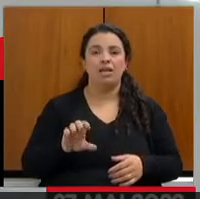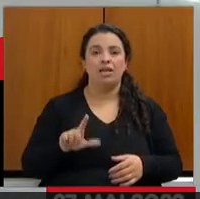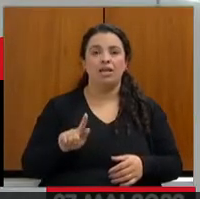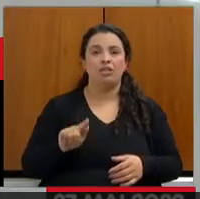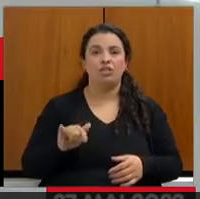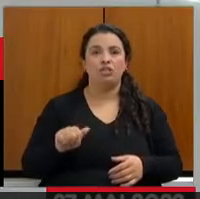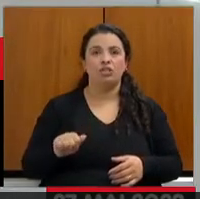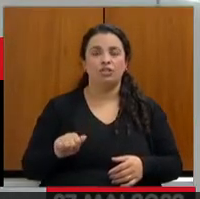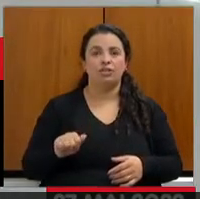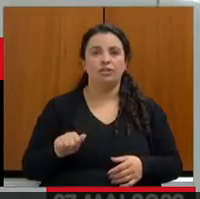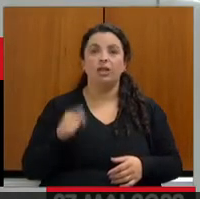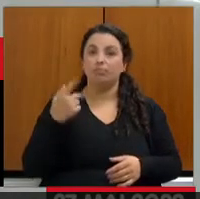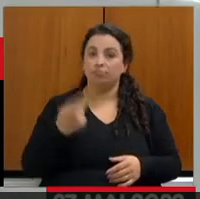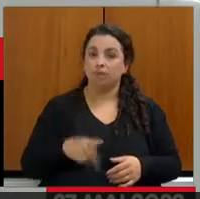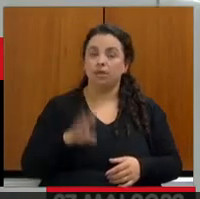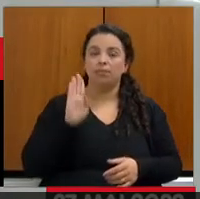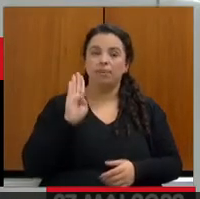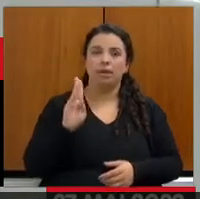Horizonte